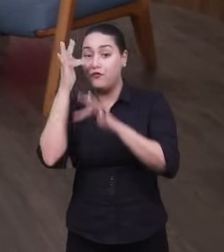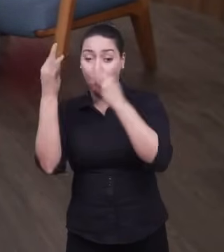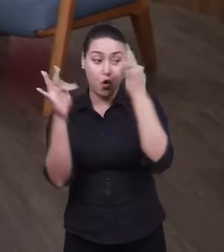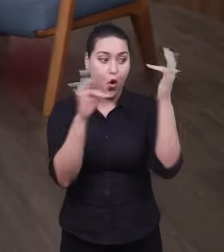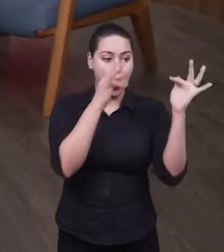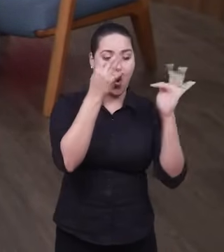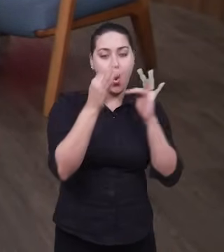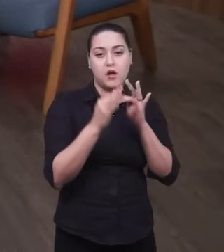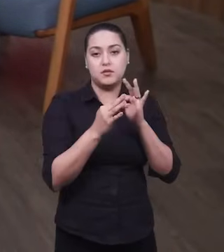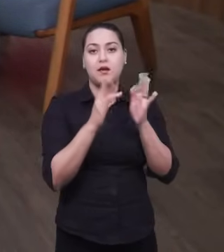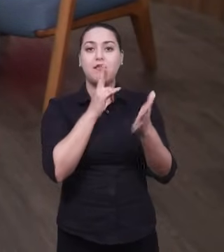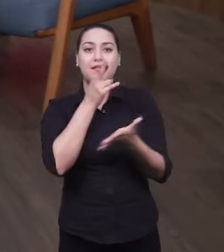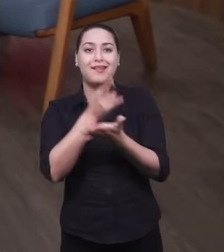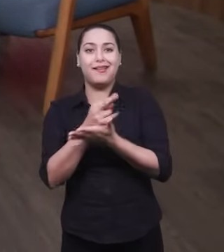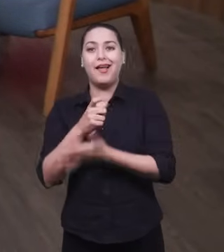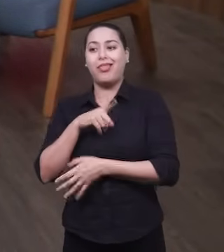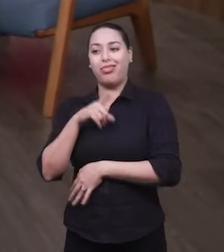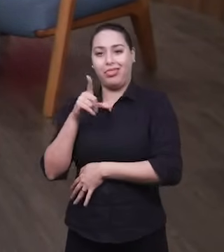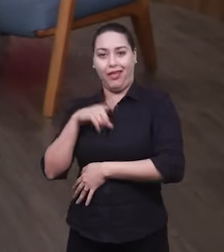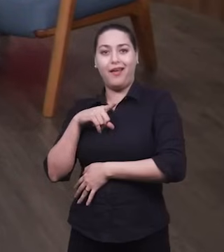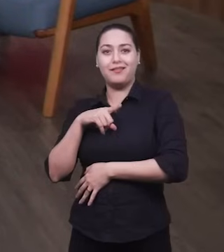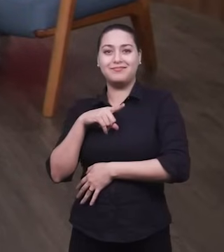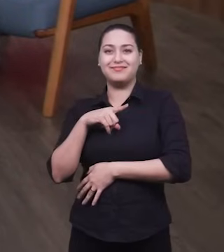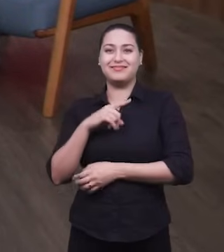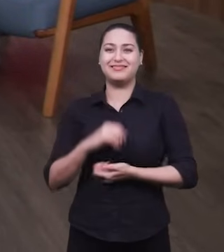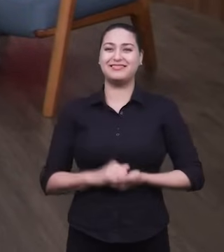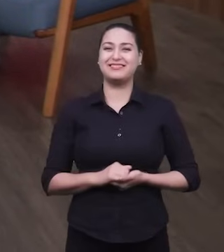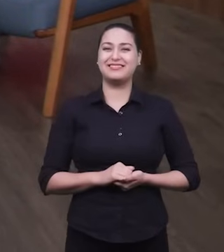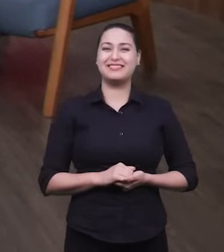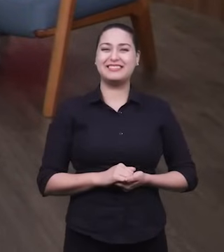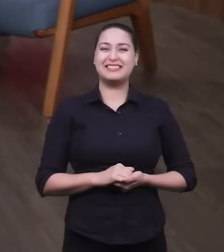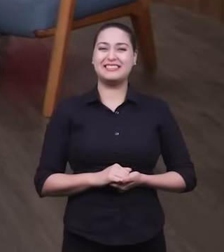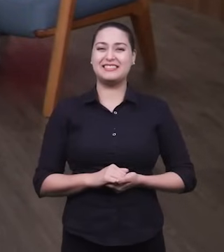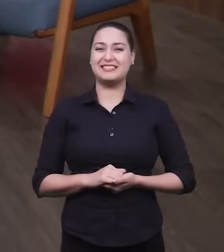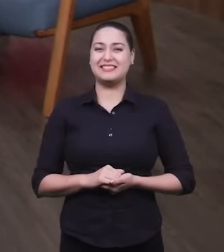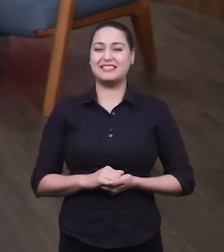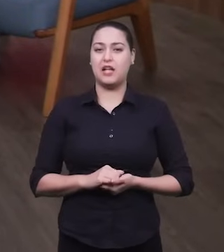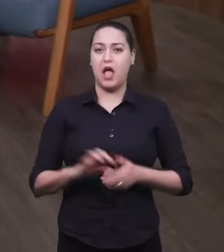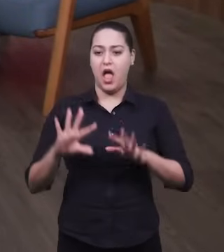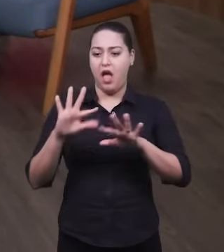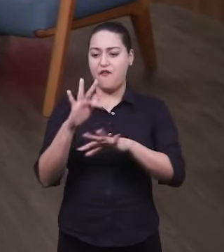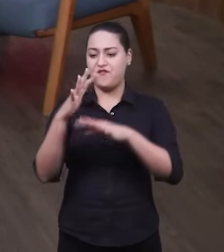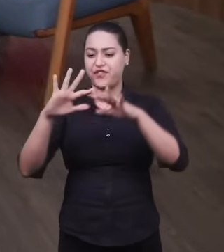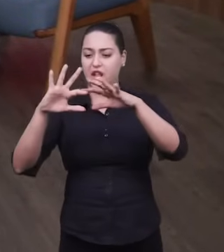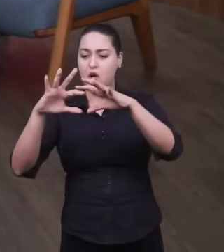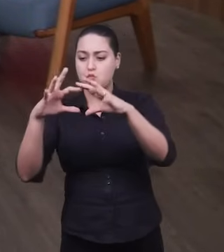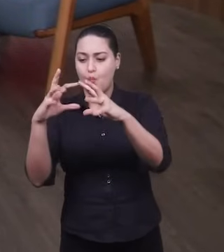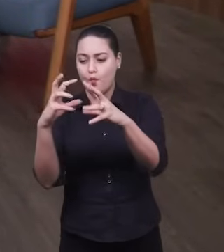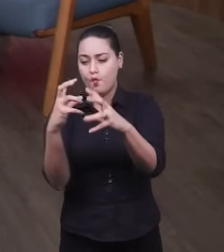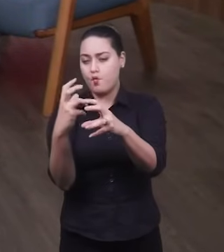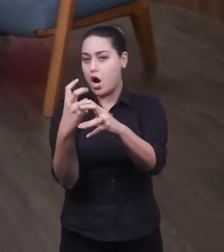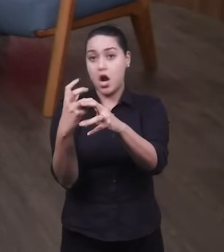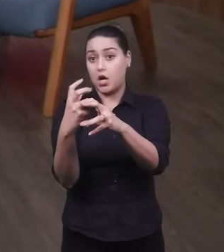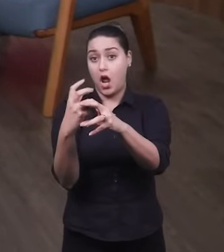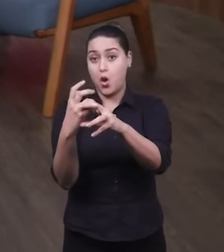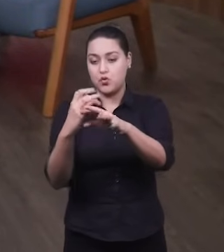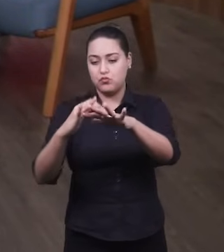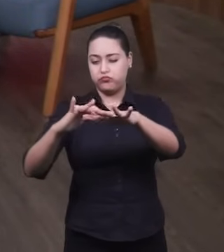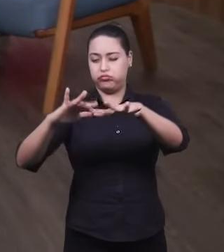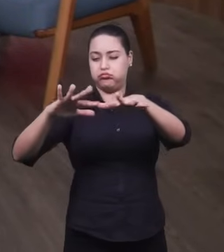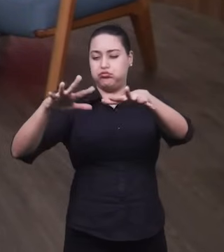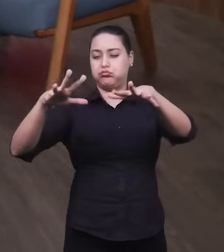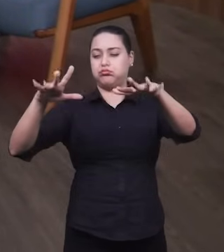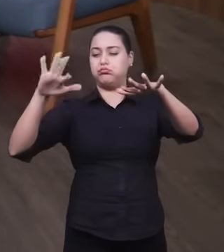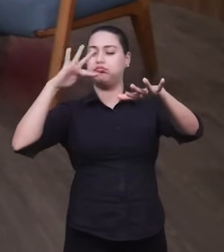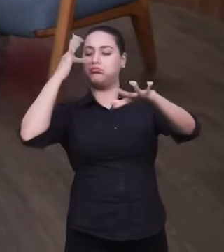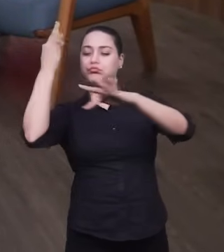cheio das flores, os jovens, né? As vinhas estão em flor. A vinha não está mirrada. Isso. Não está morrendo, ela está em